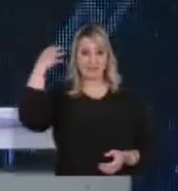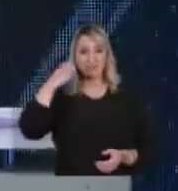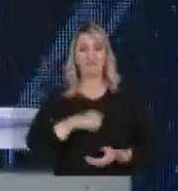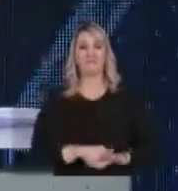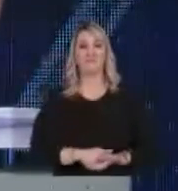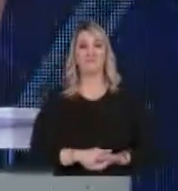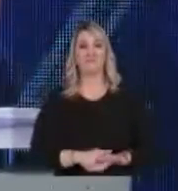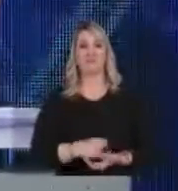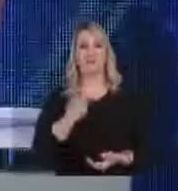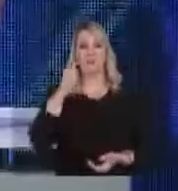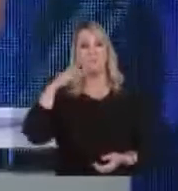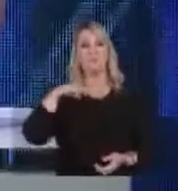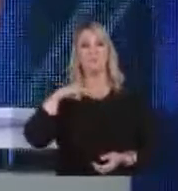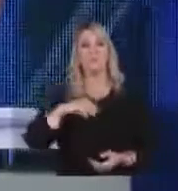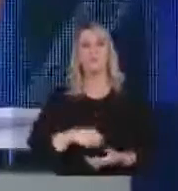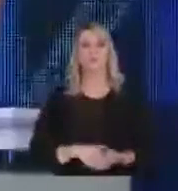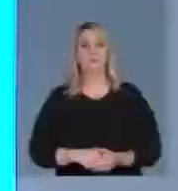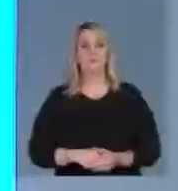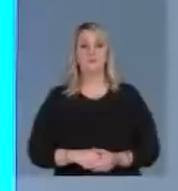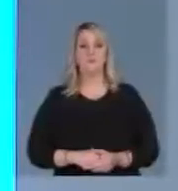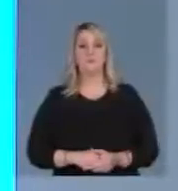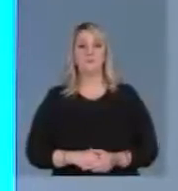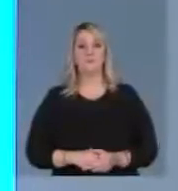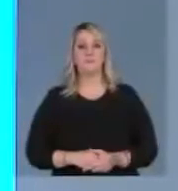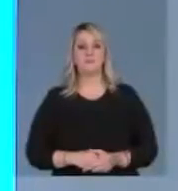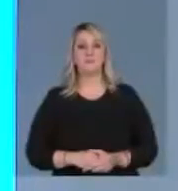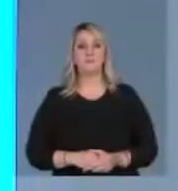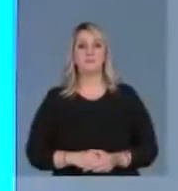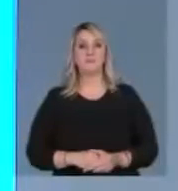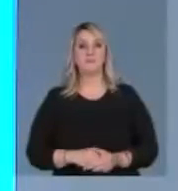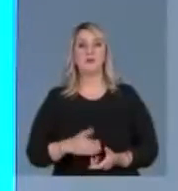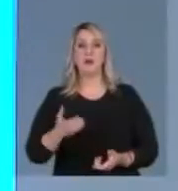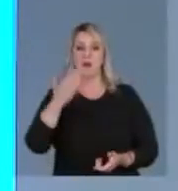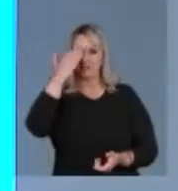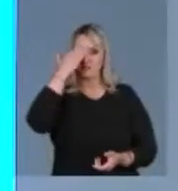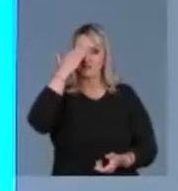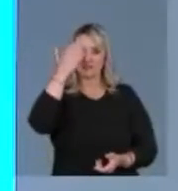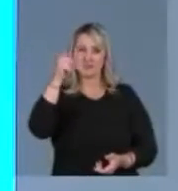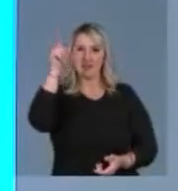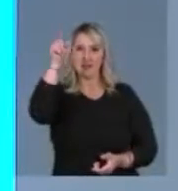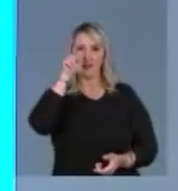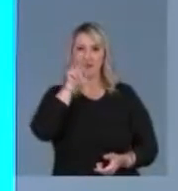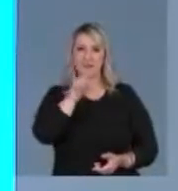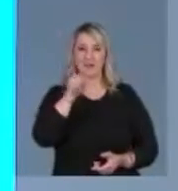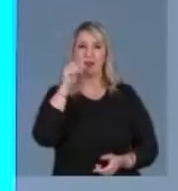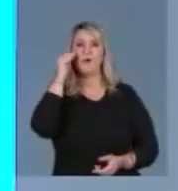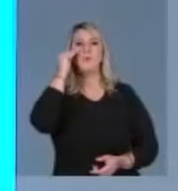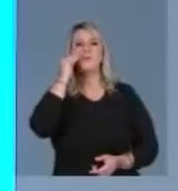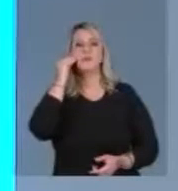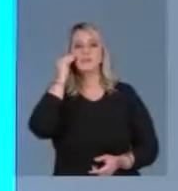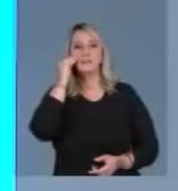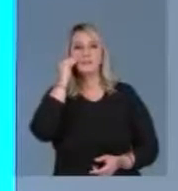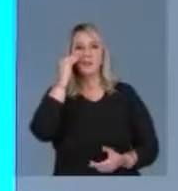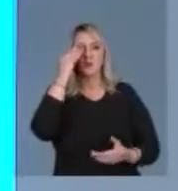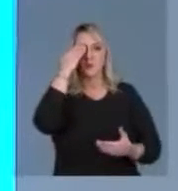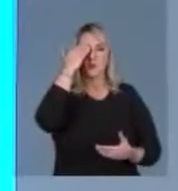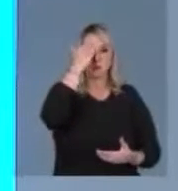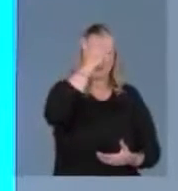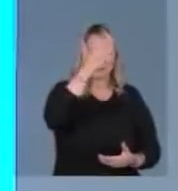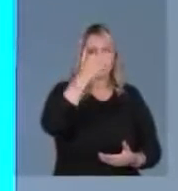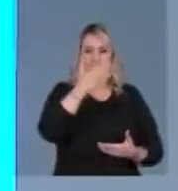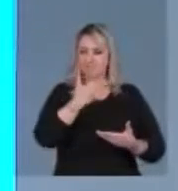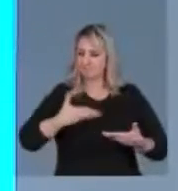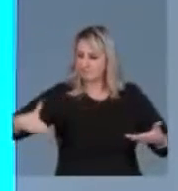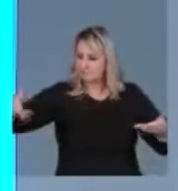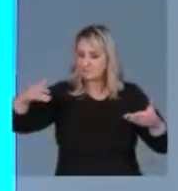minuto para suas considerações finais quero agradecer à redetv pela oportunidade de cumprimentar os demais candidatos